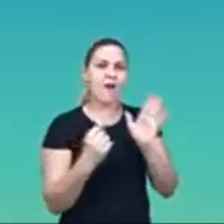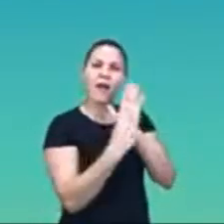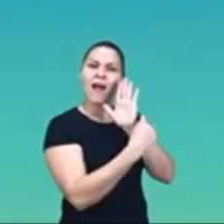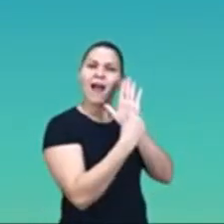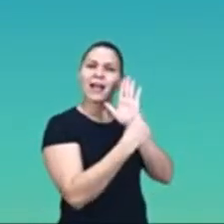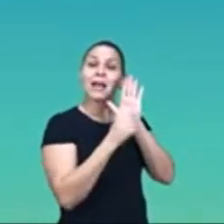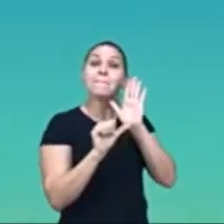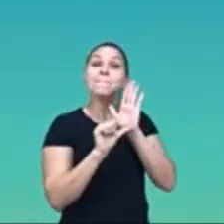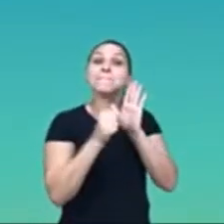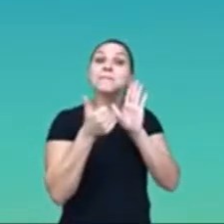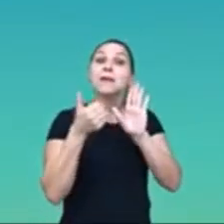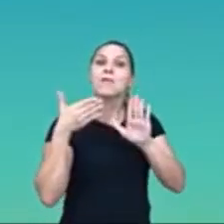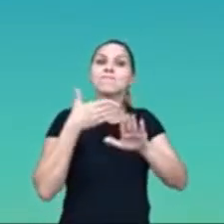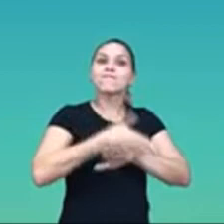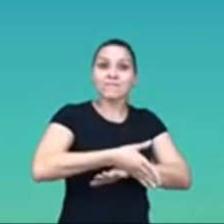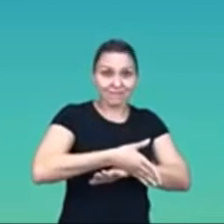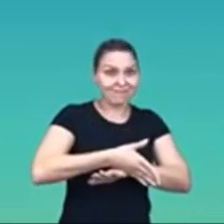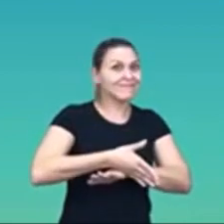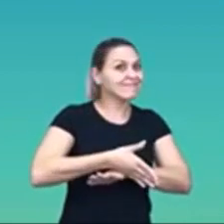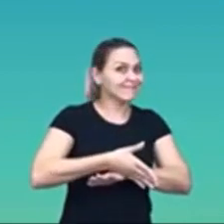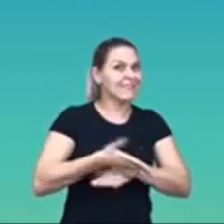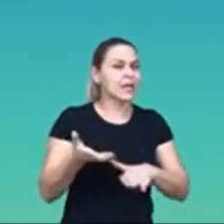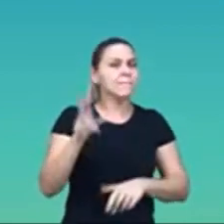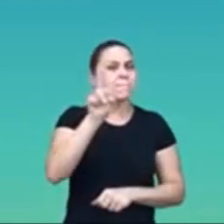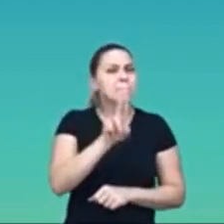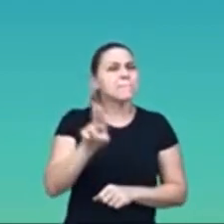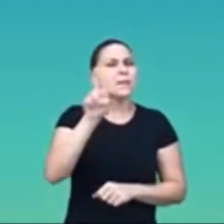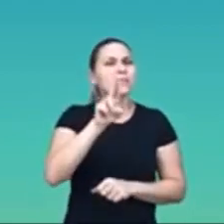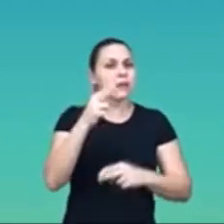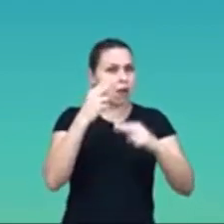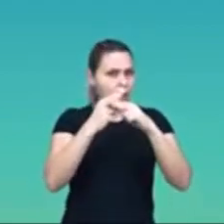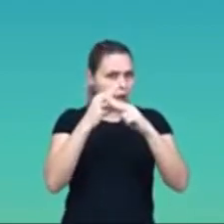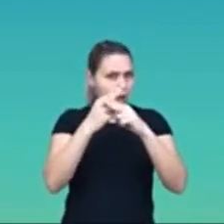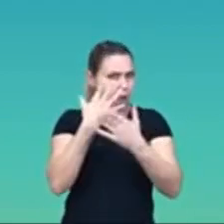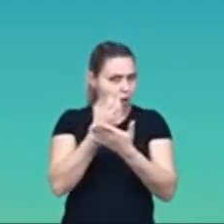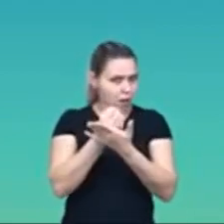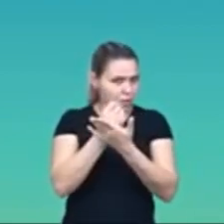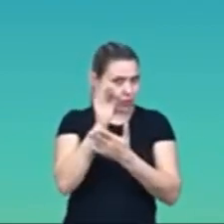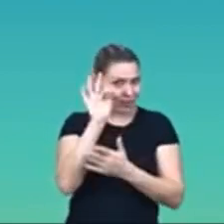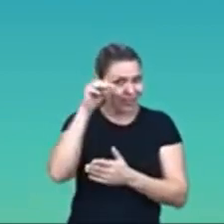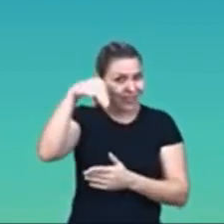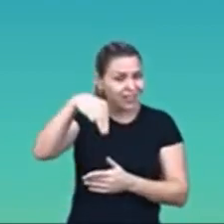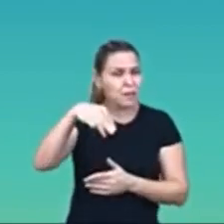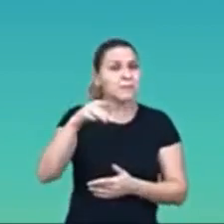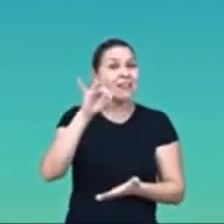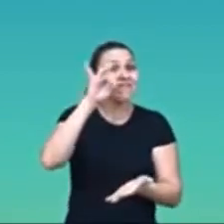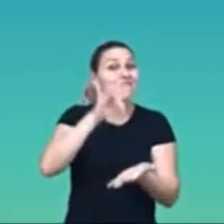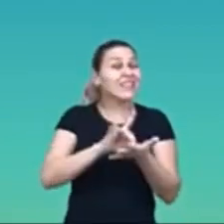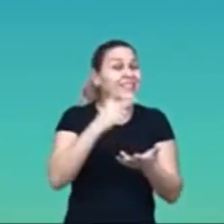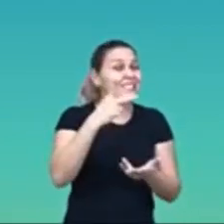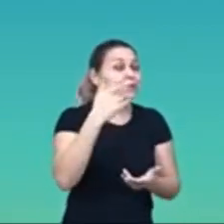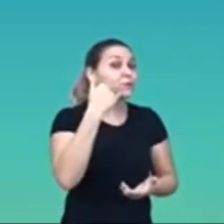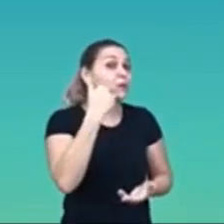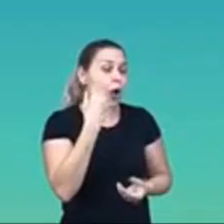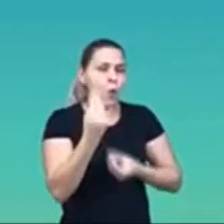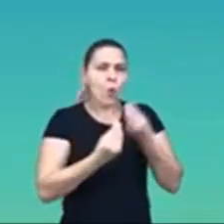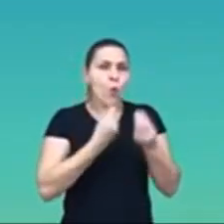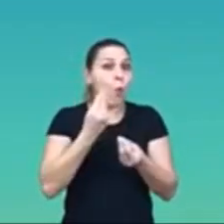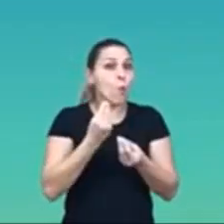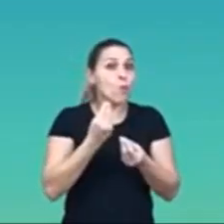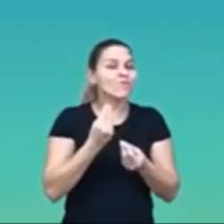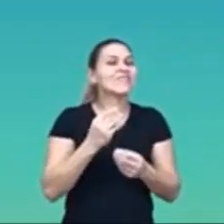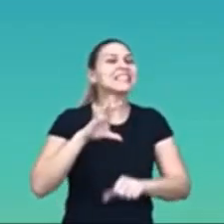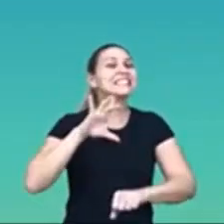para realizar o seu primeiro acesso. Para usar os serviços do Caixa Tem, você vai precisar validar seu celular. Isso é